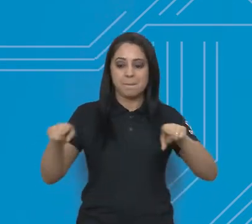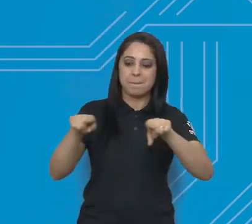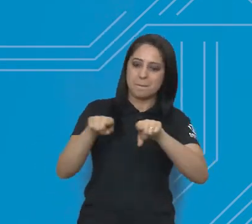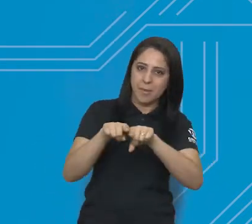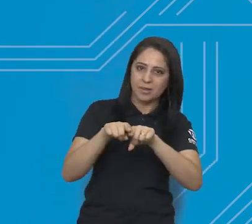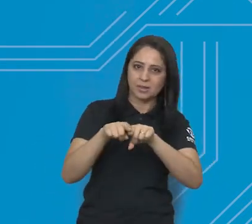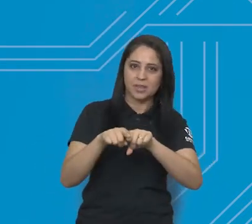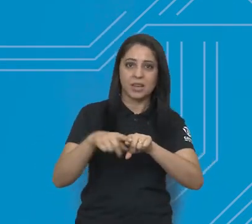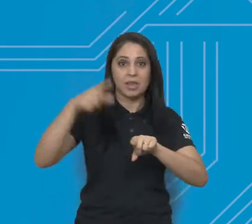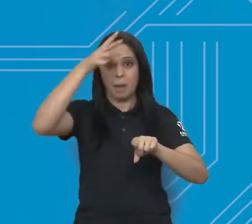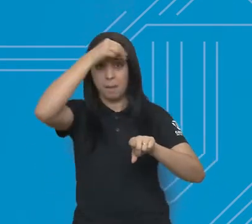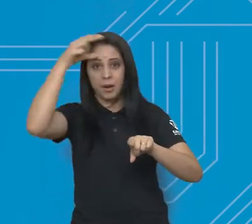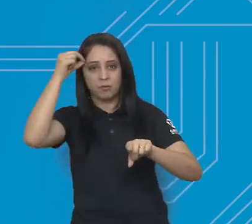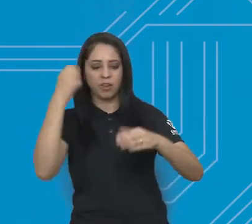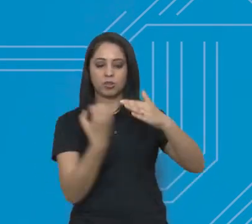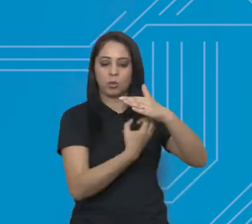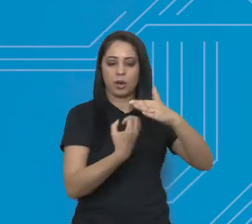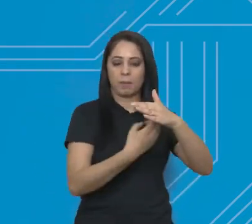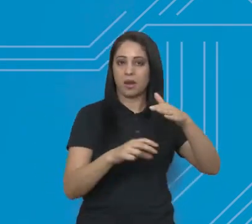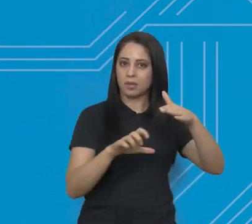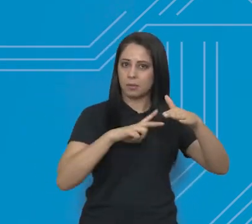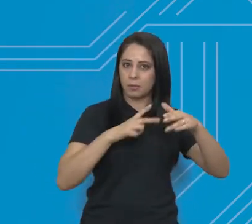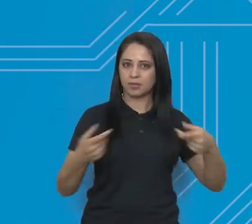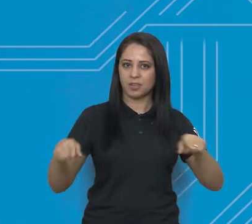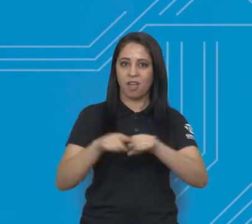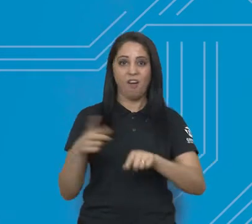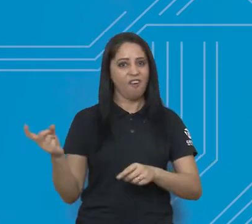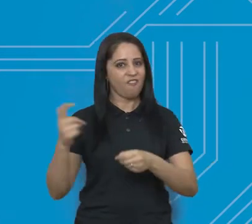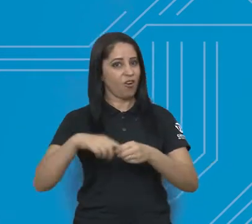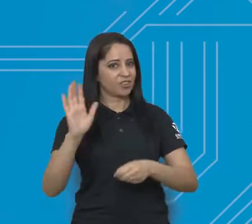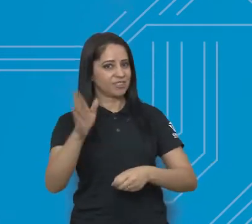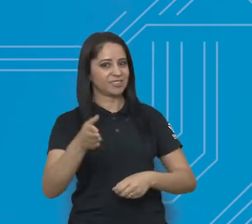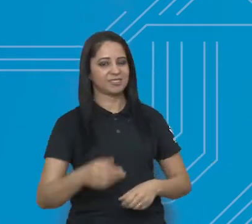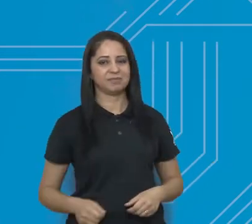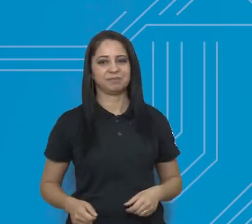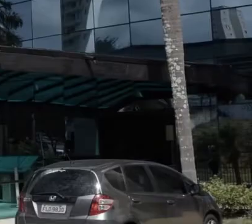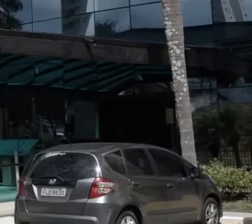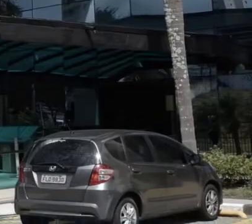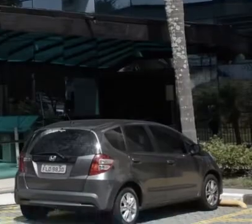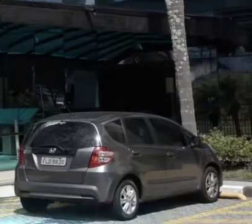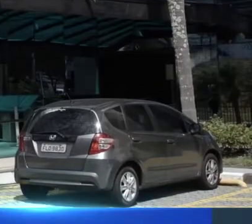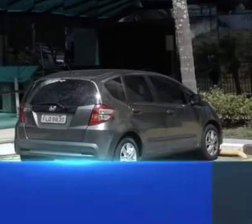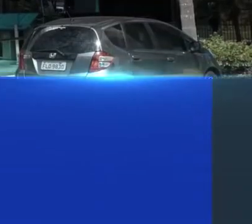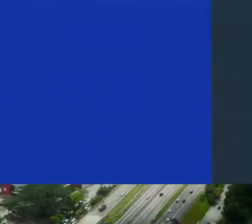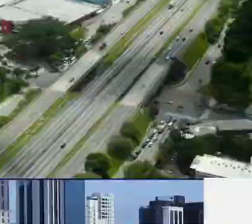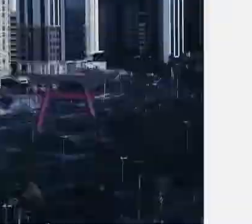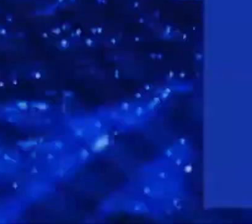de parcerias entre o poder público e empresas privadas. A gente volta já!